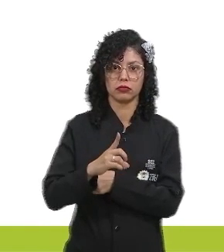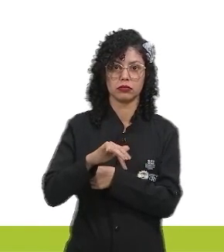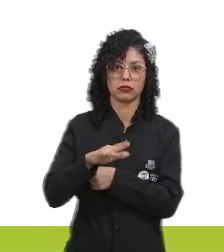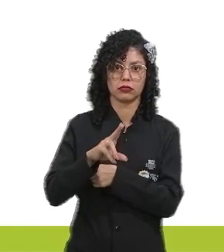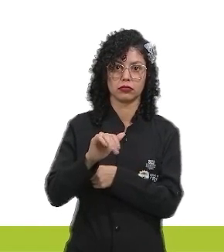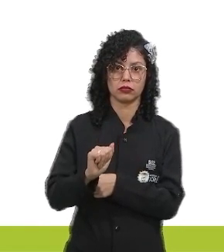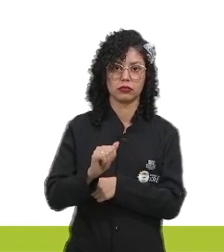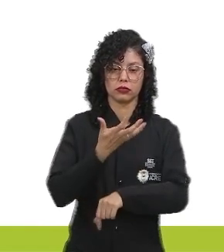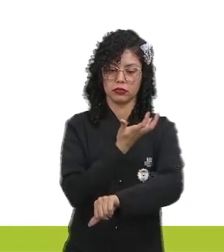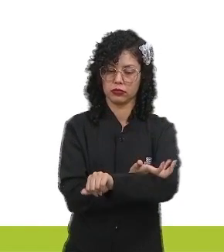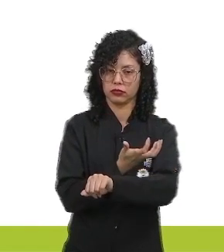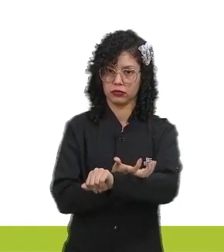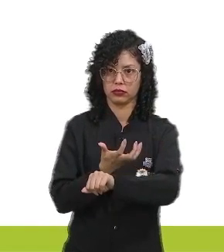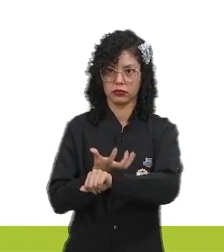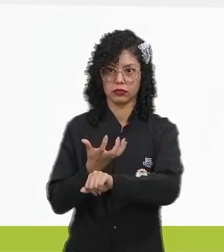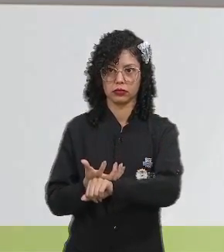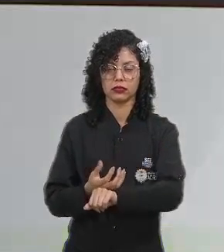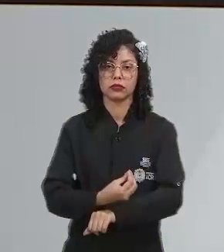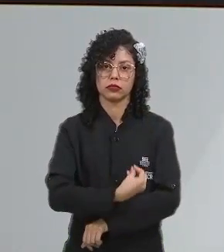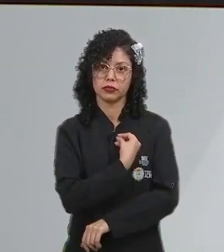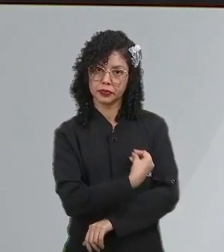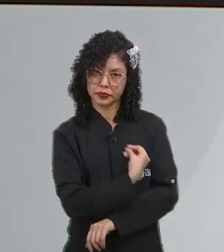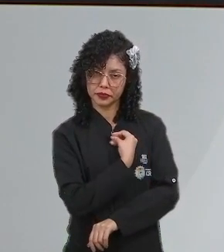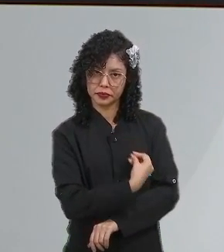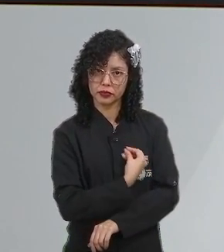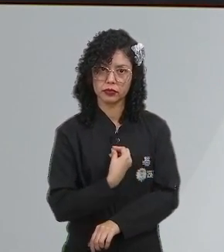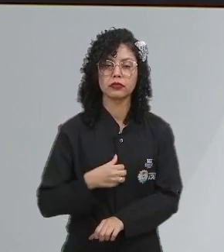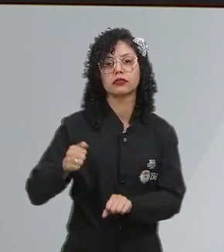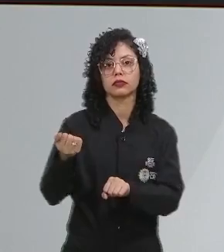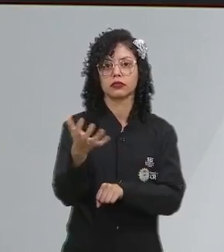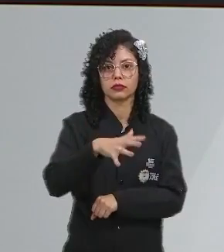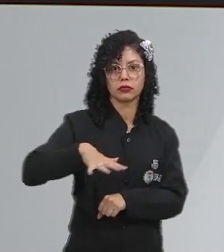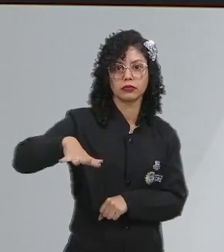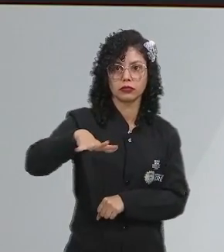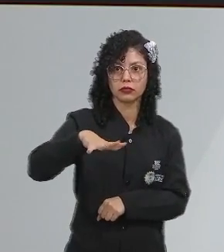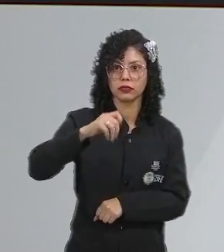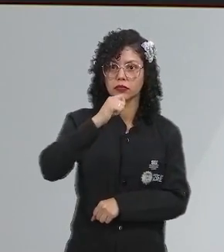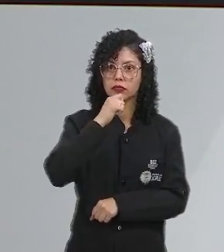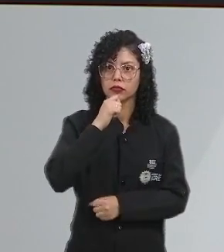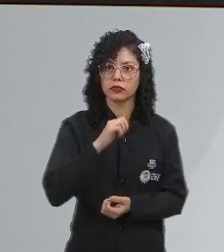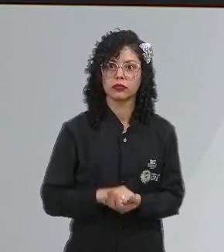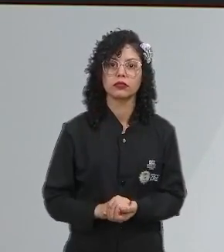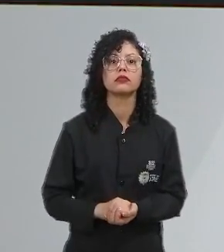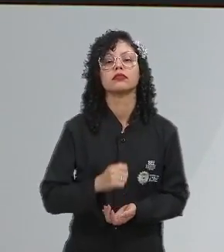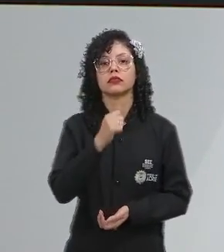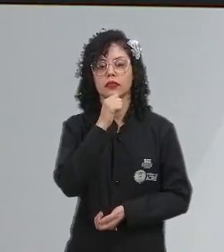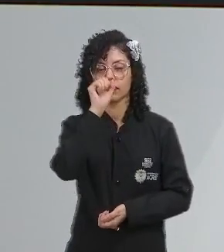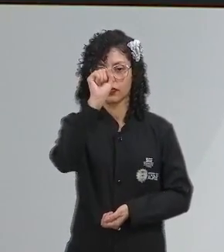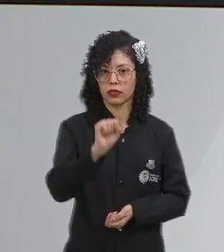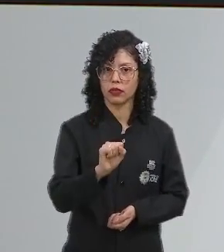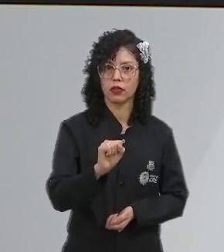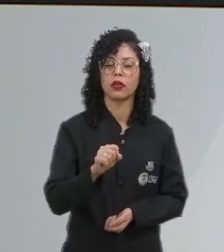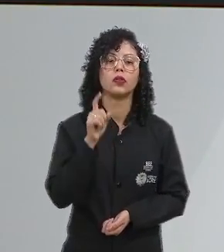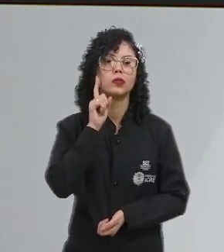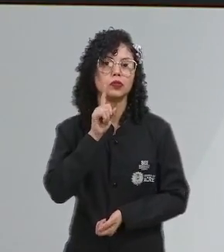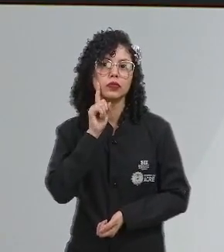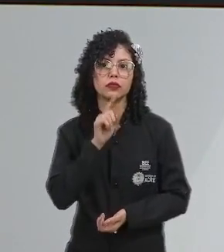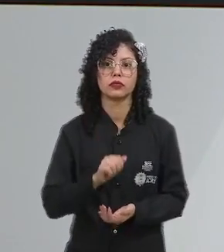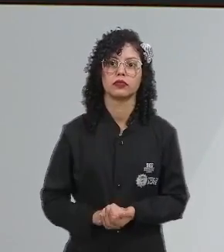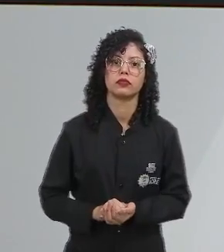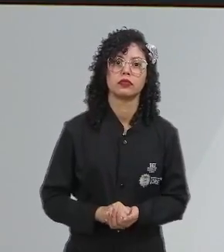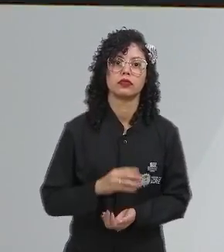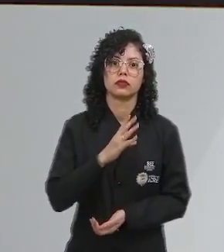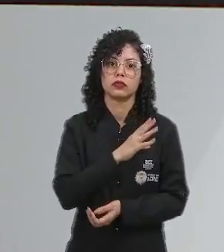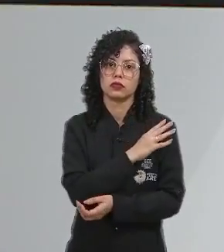chama de plantation, também presente nas colônias norte-americanas, nas colônias do sul dos Estados Unidos, né, com o